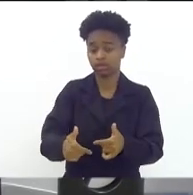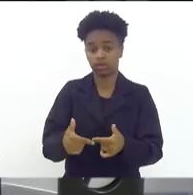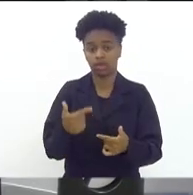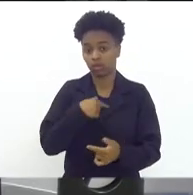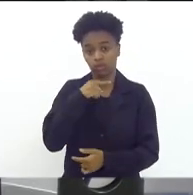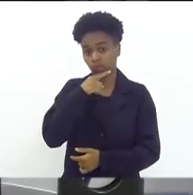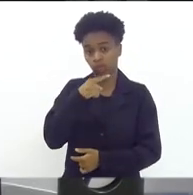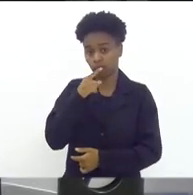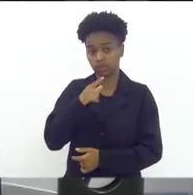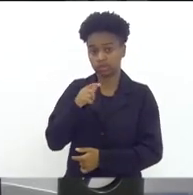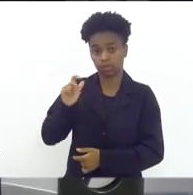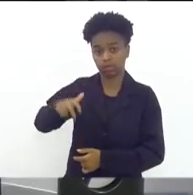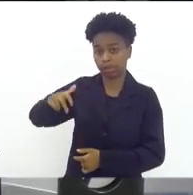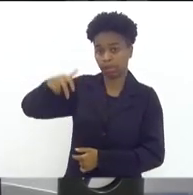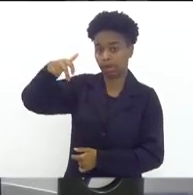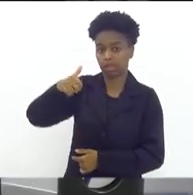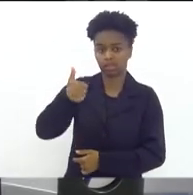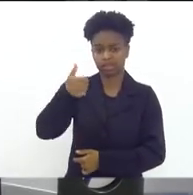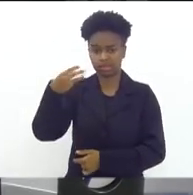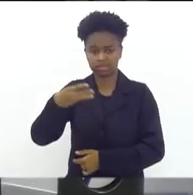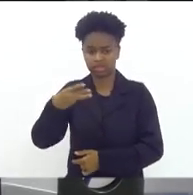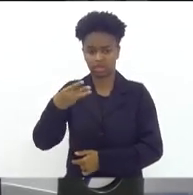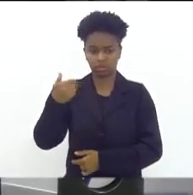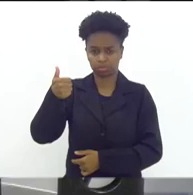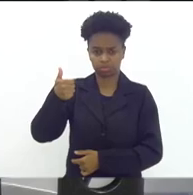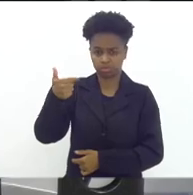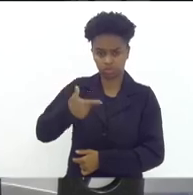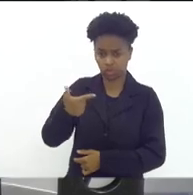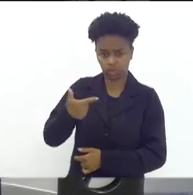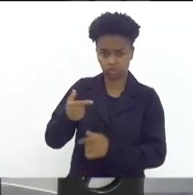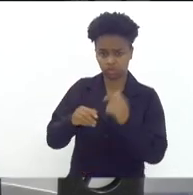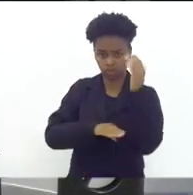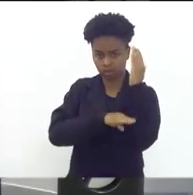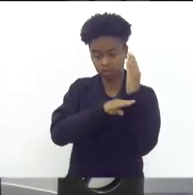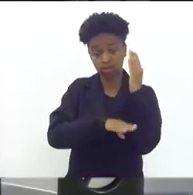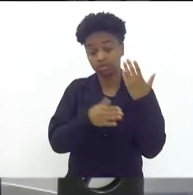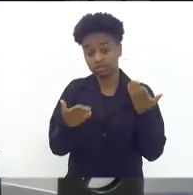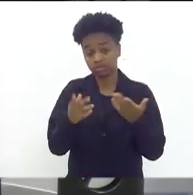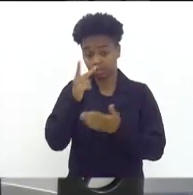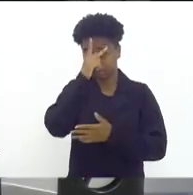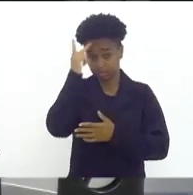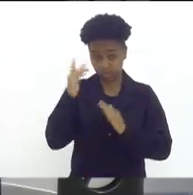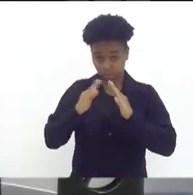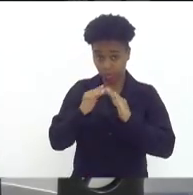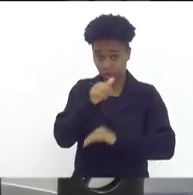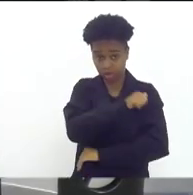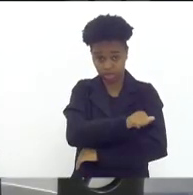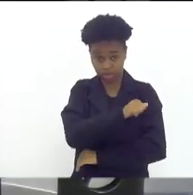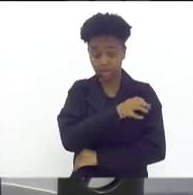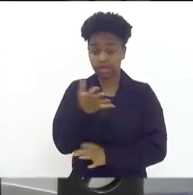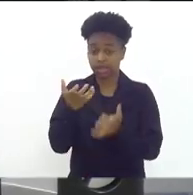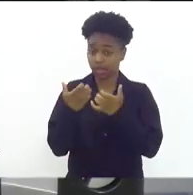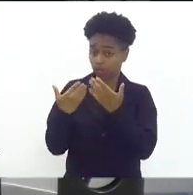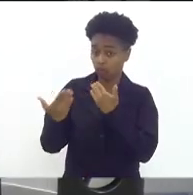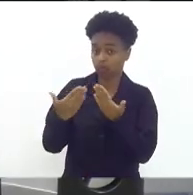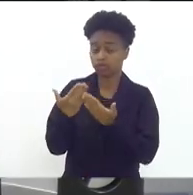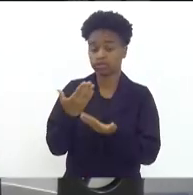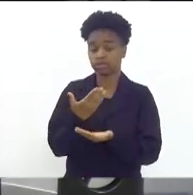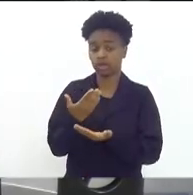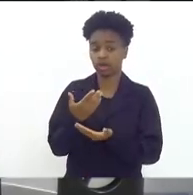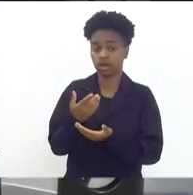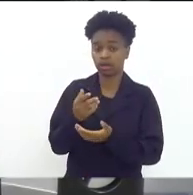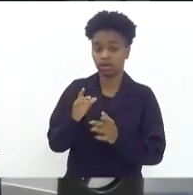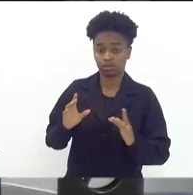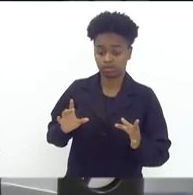o 12º andar o 13º andar do prédio ou seja um cidadão no Rio de Janeiro que quer Falar com ouvidoria de um serviço